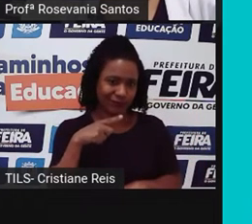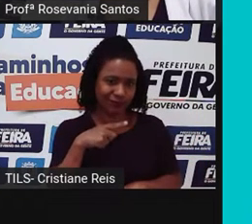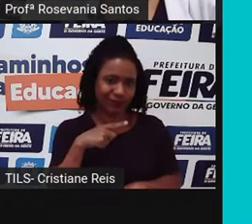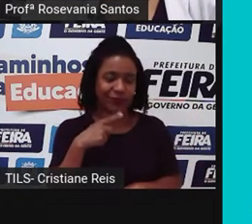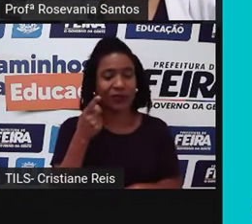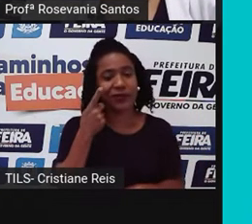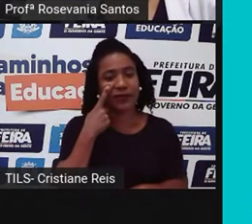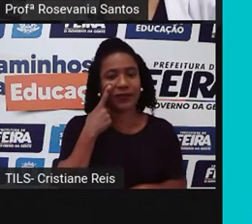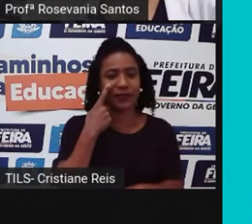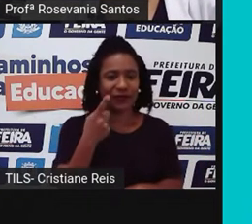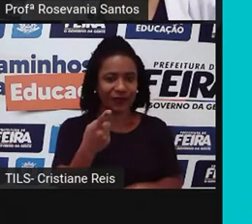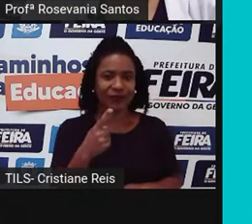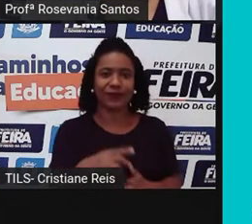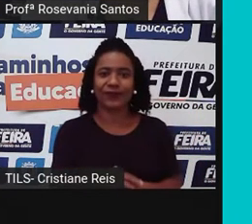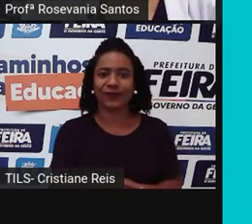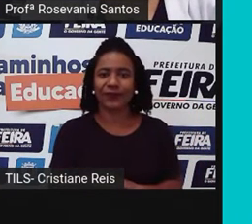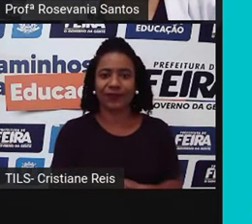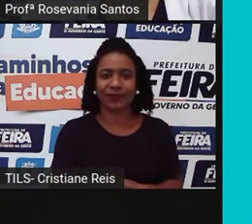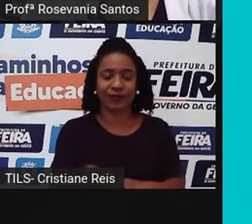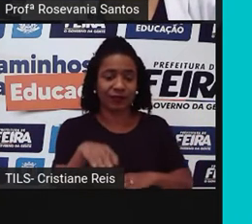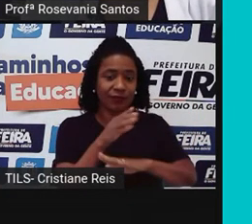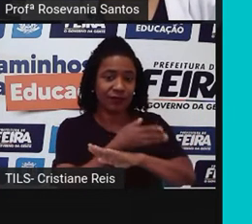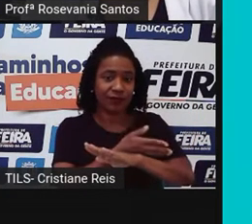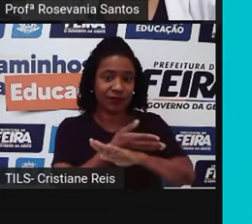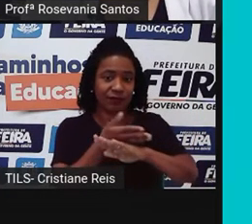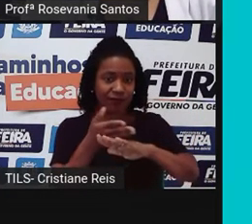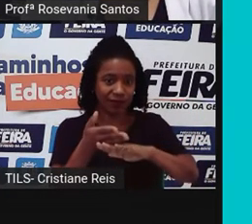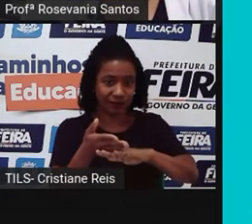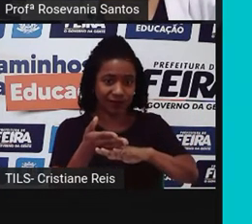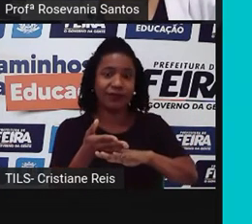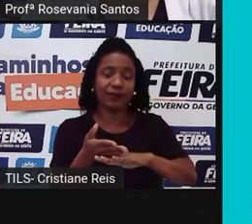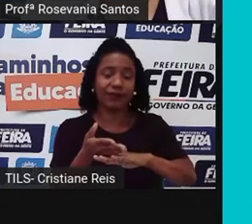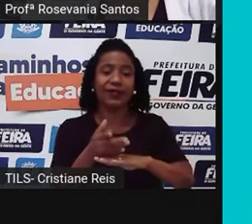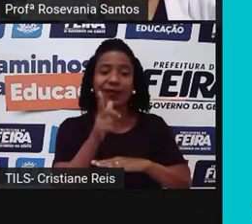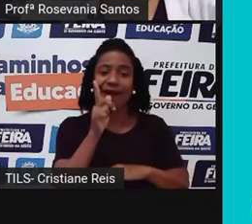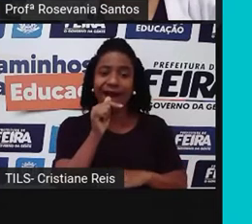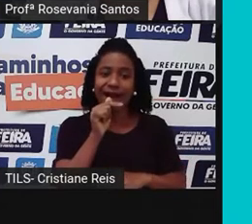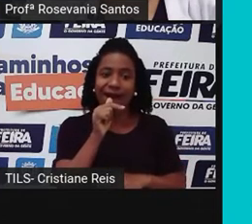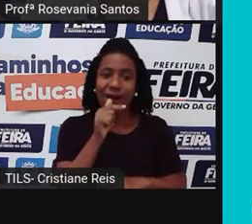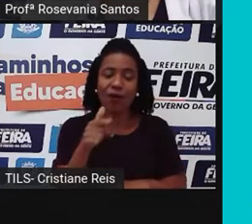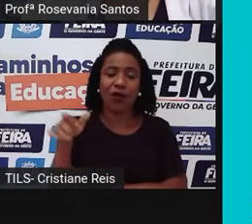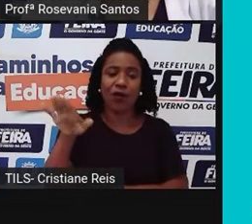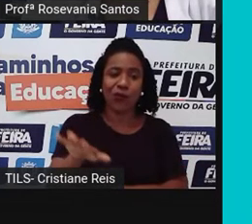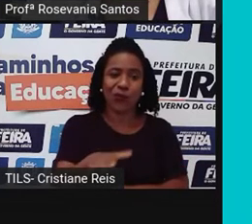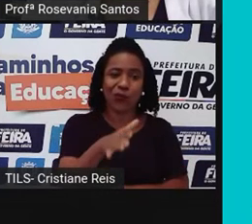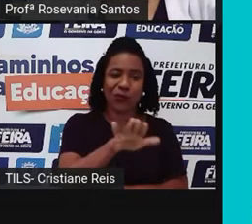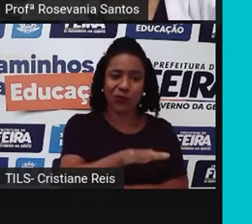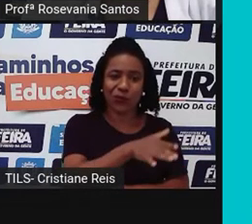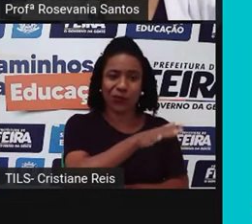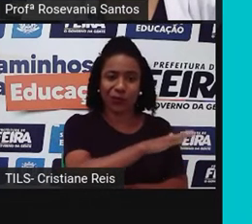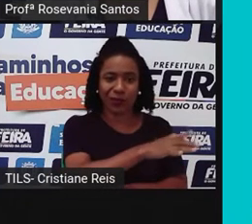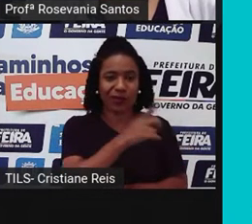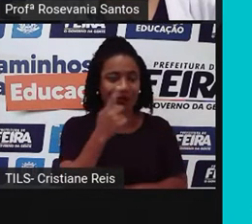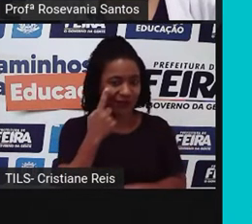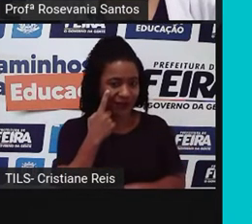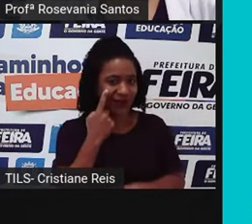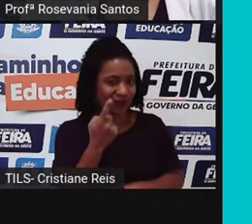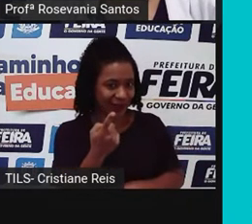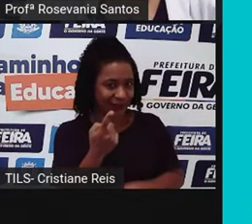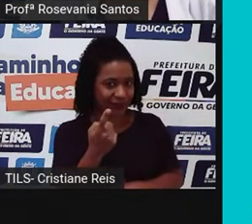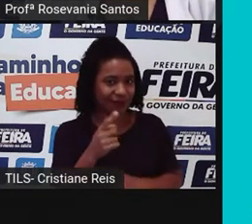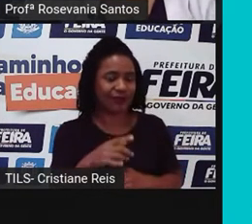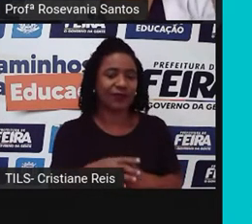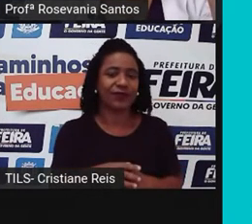Então, vamos observar aqui, ó, essa parte está em branco aqui, né? É a área dos oceanos, antes da gente falar dessa divisão aqui. Então, a